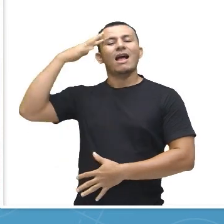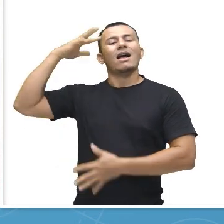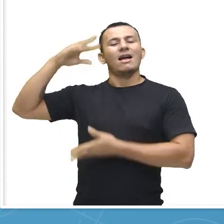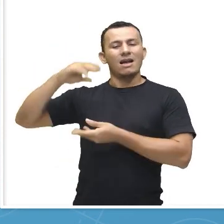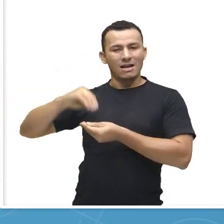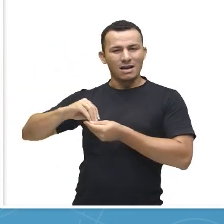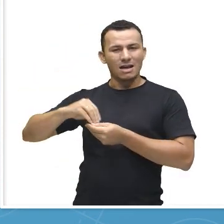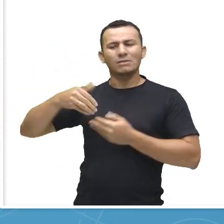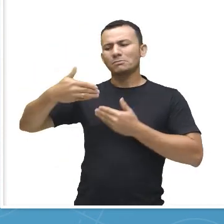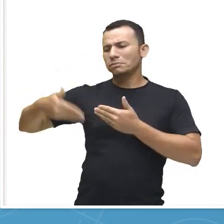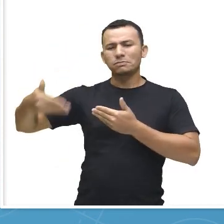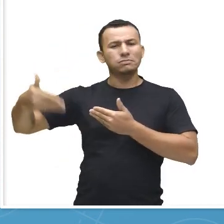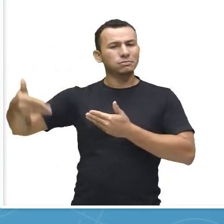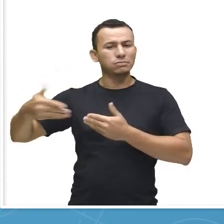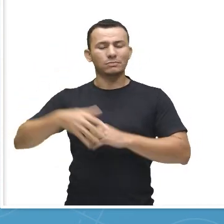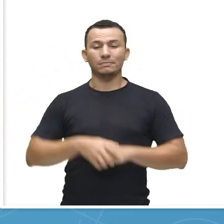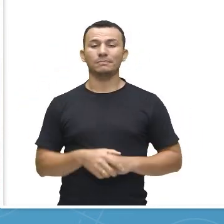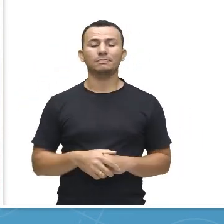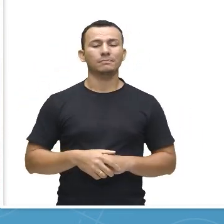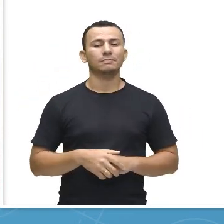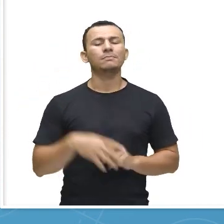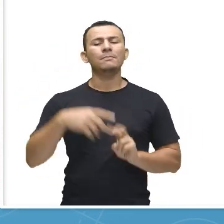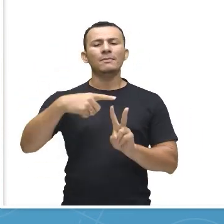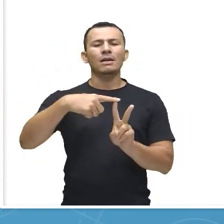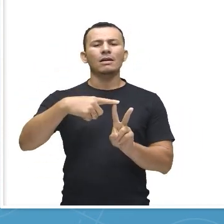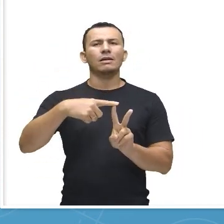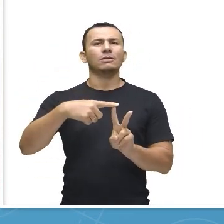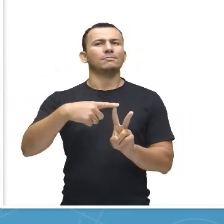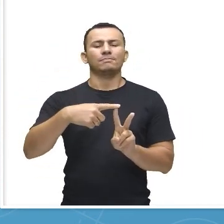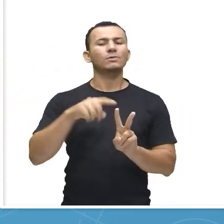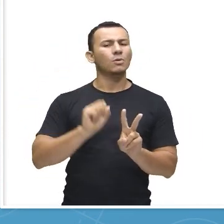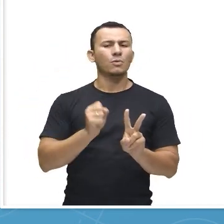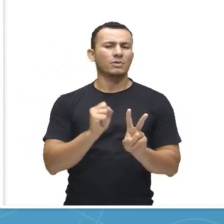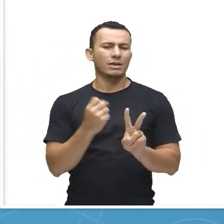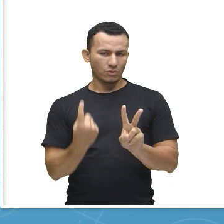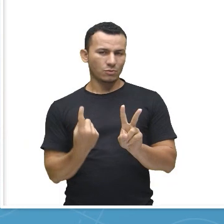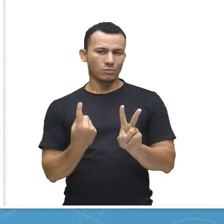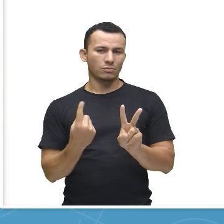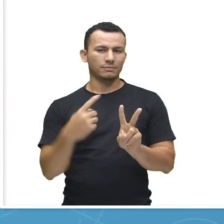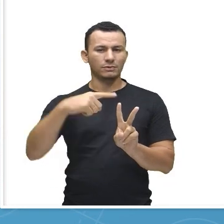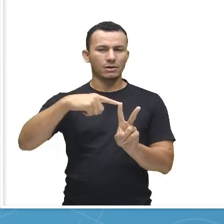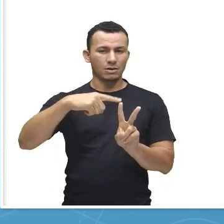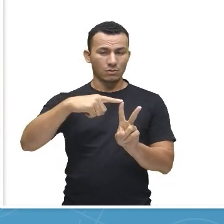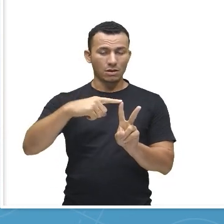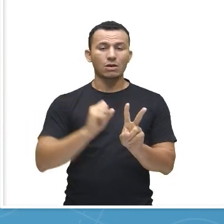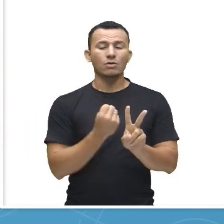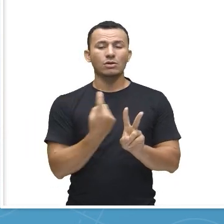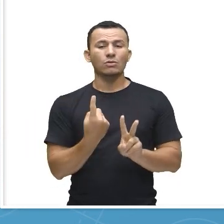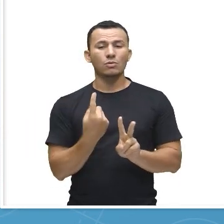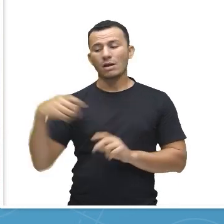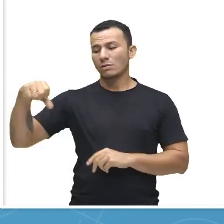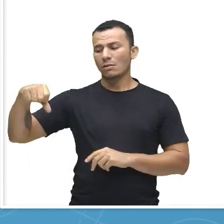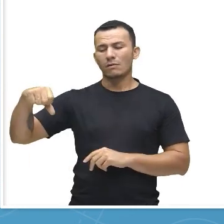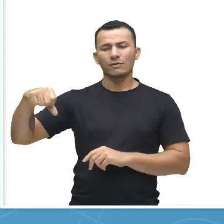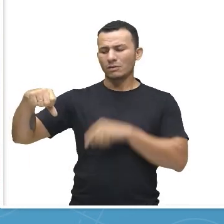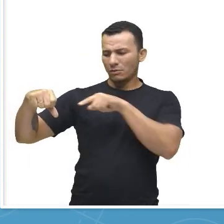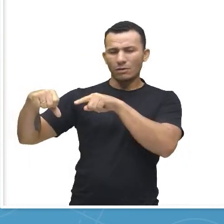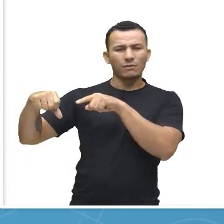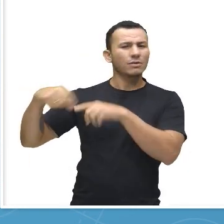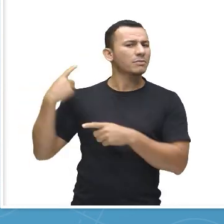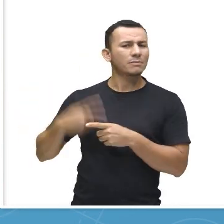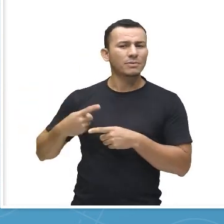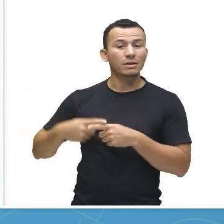por diante, olha só. Raiz quadrada de 81. Raiz quadrada de 81 é igual a 9. Por quê?